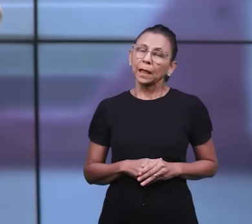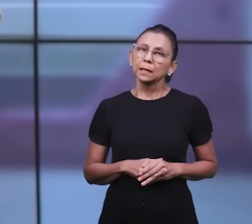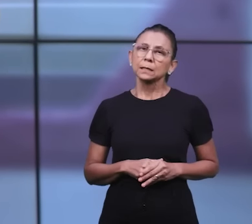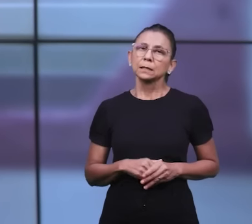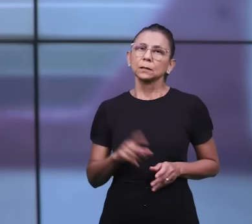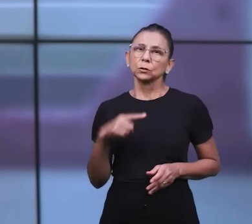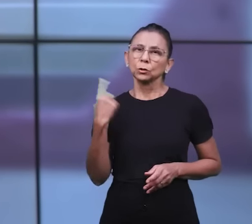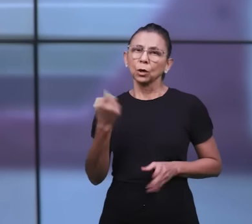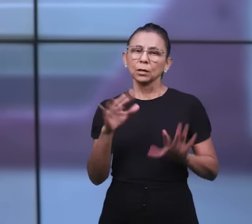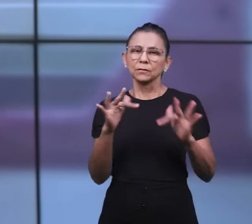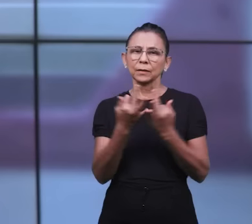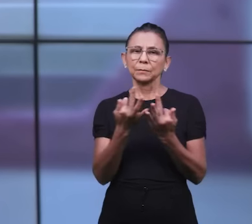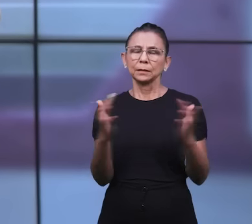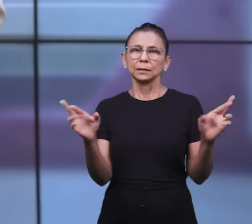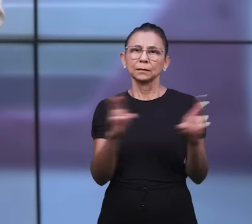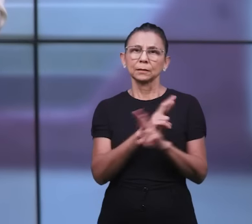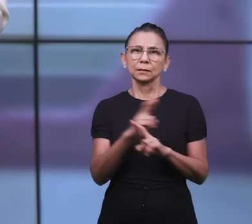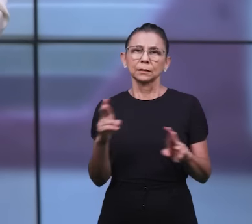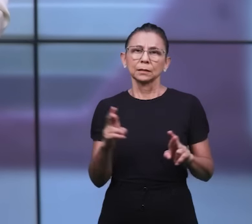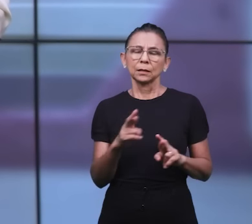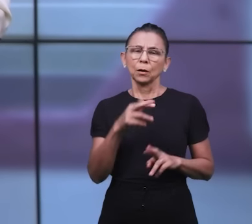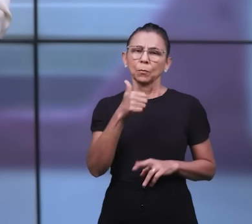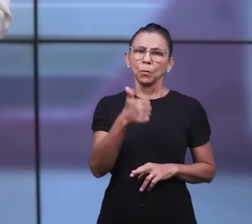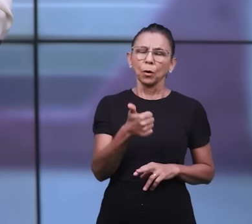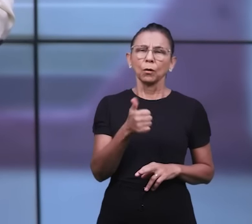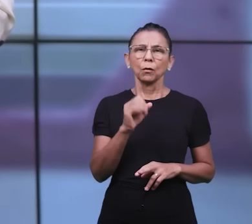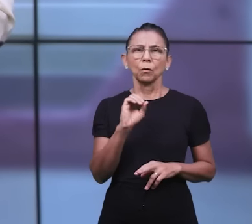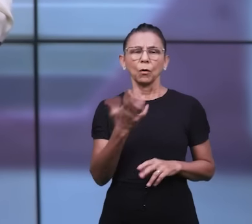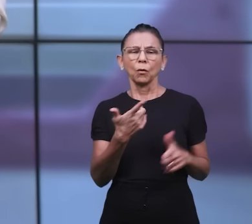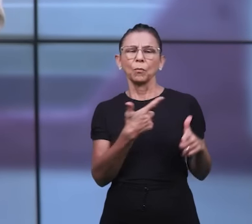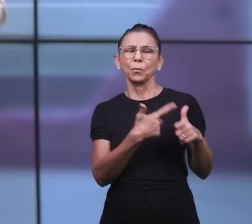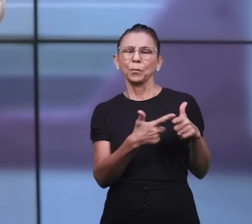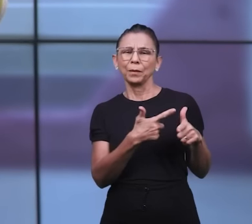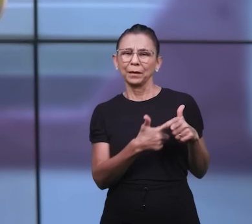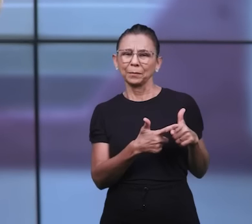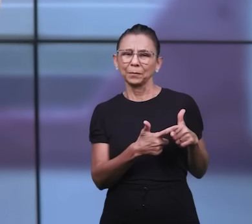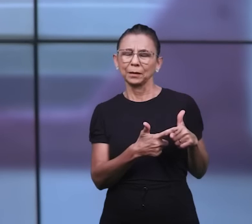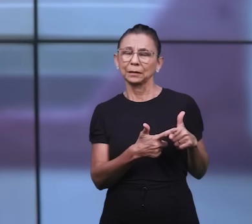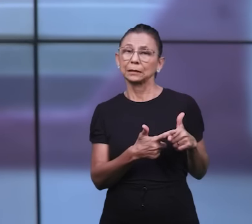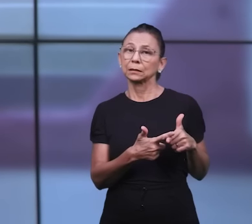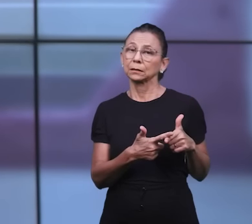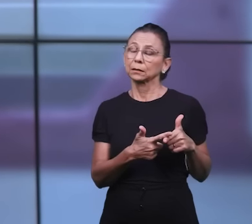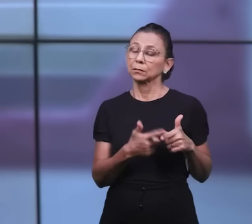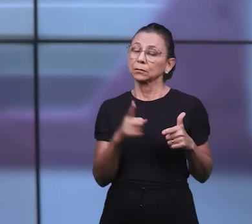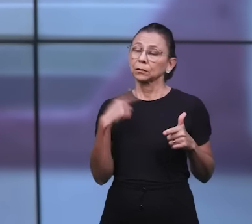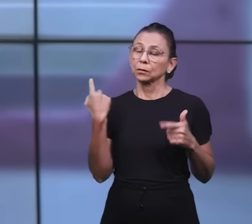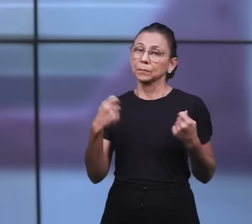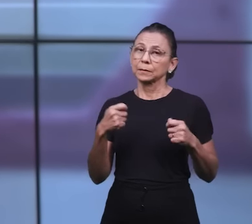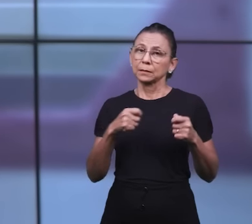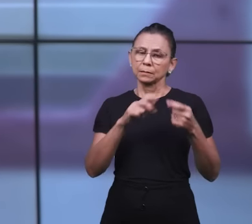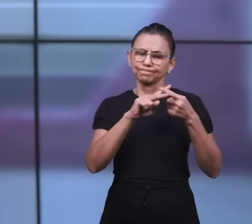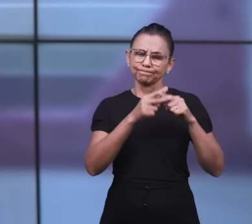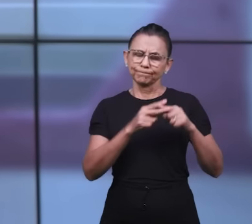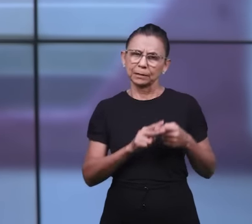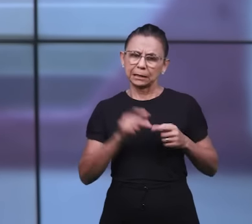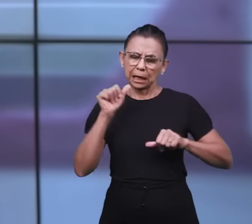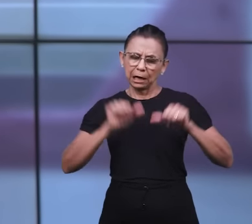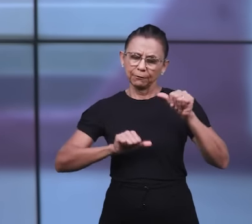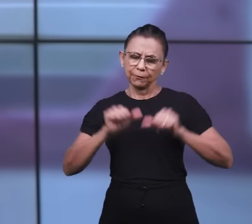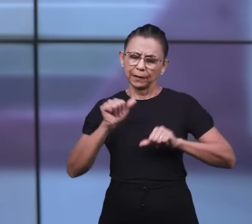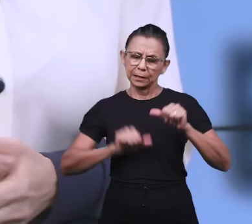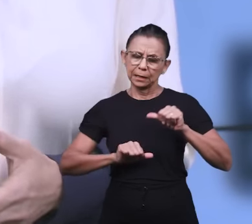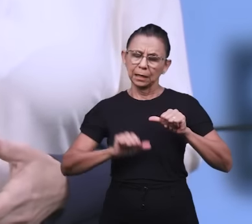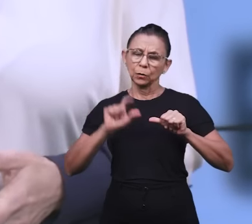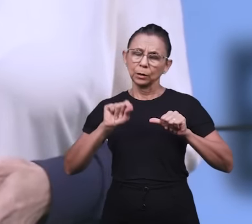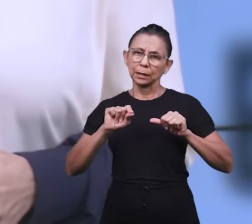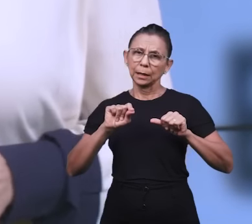tem sido saudável ou problemático e assim entendemos que precisamos nos ajustar para educar os nossos filhos